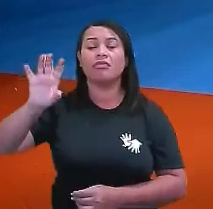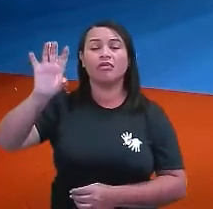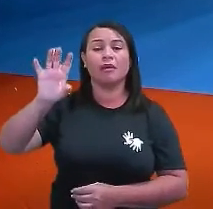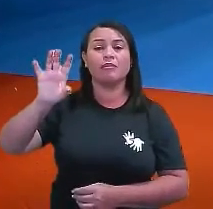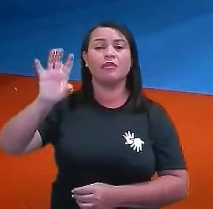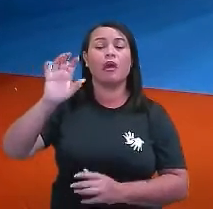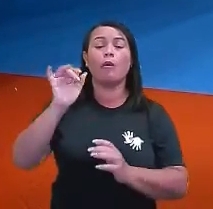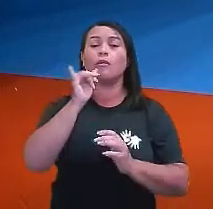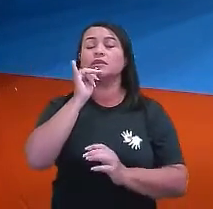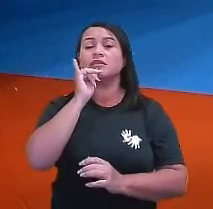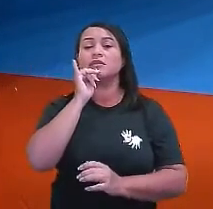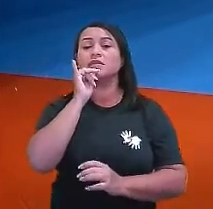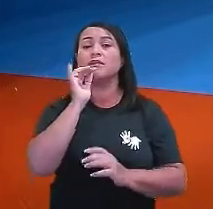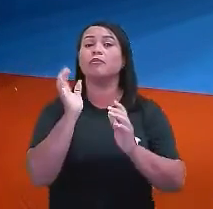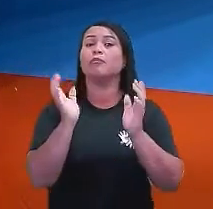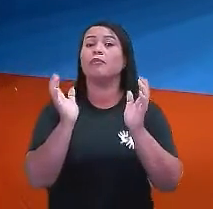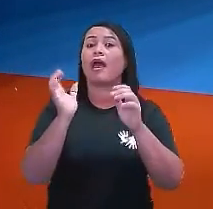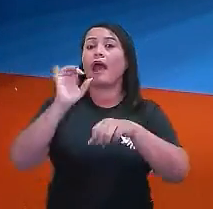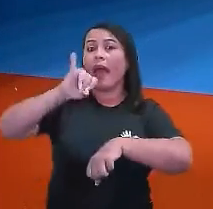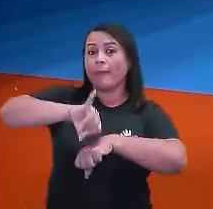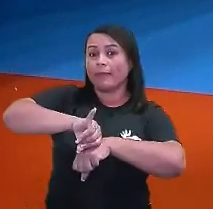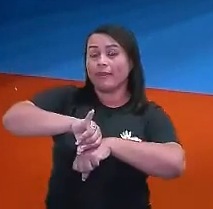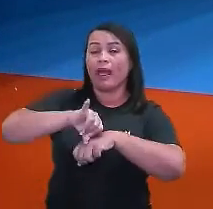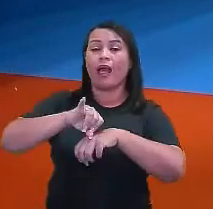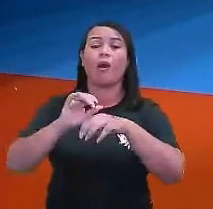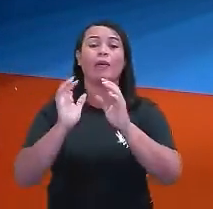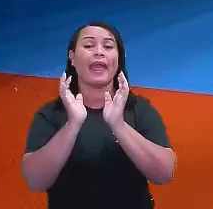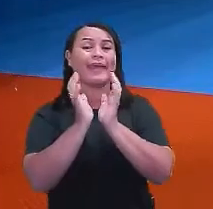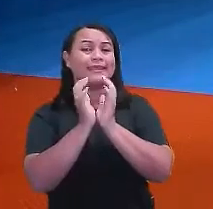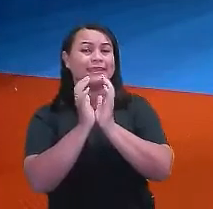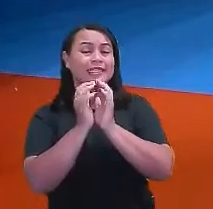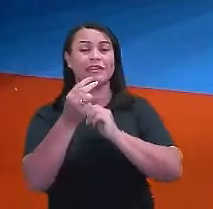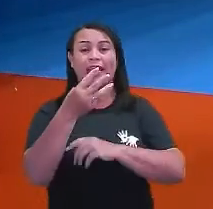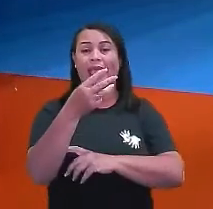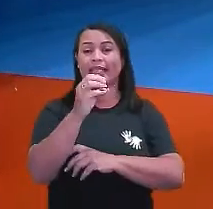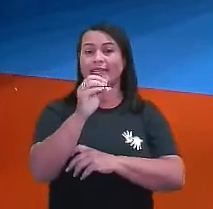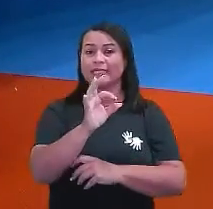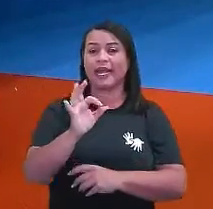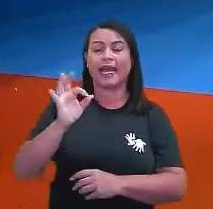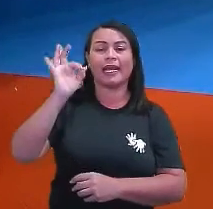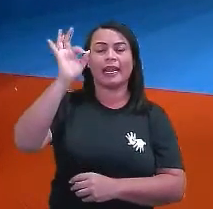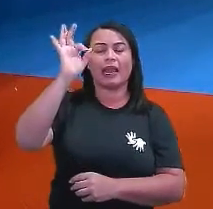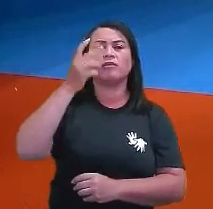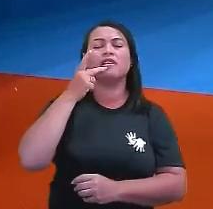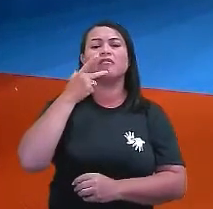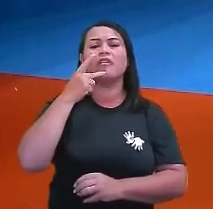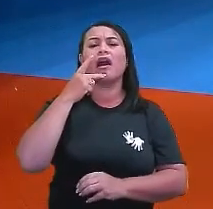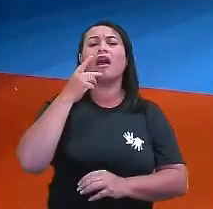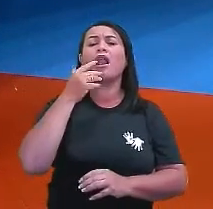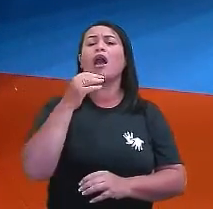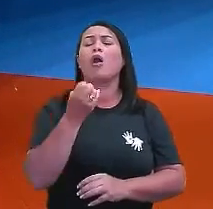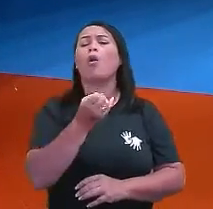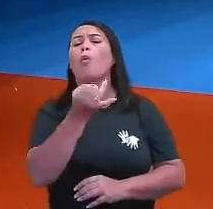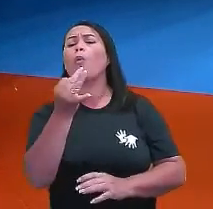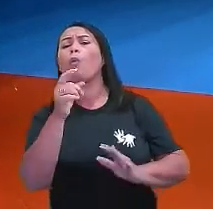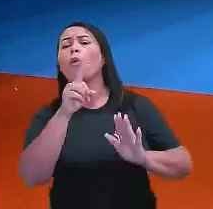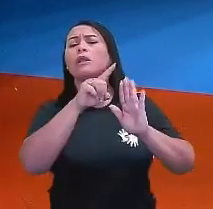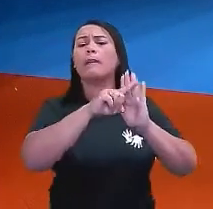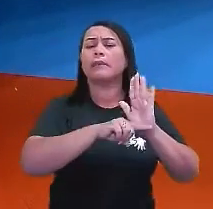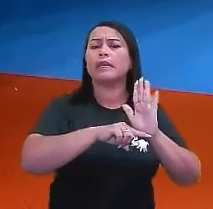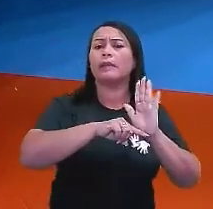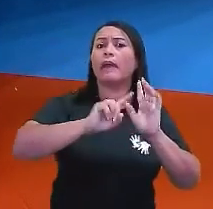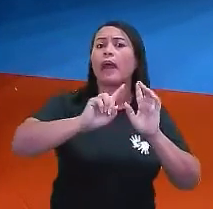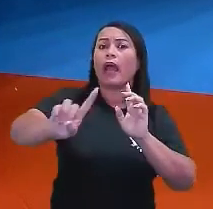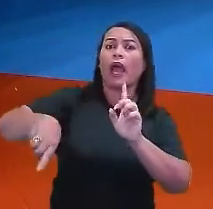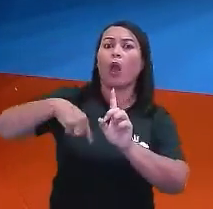Recife, são 30 graus de temperatura que vai fazer. Aí ela dá a mínima daquele dia e a máxima do